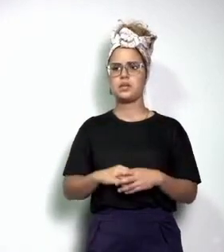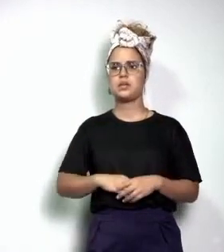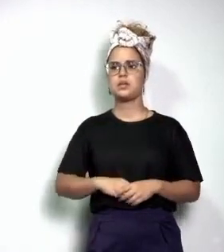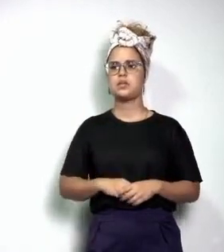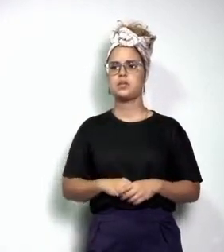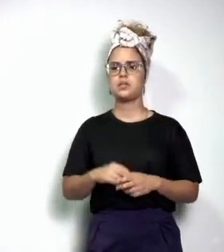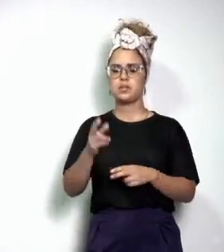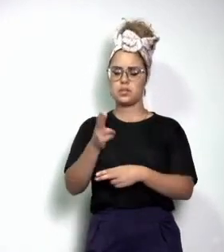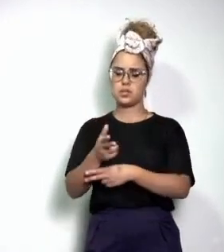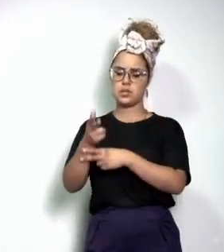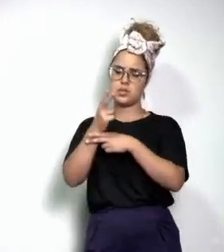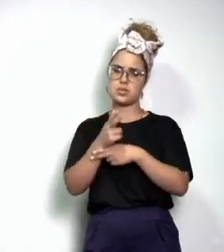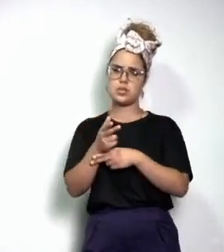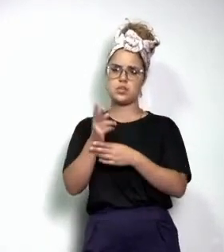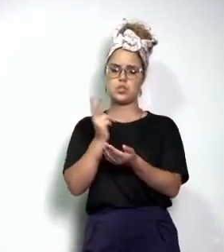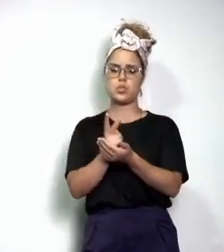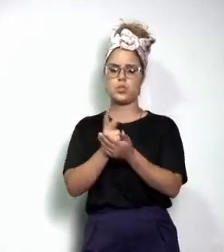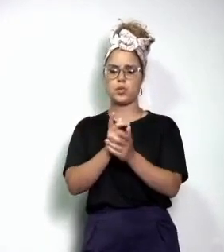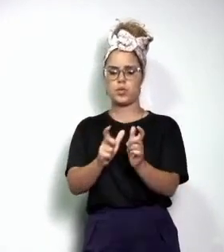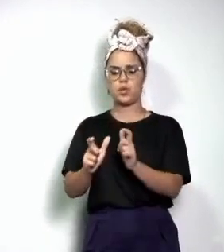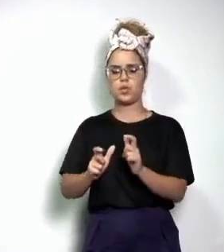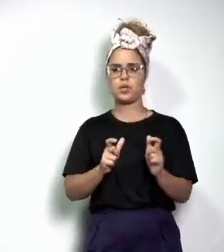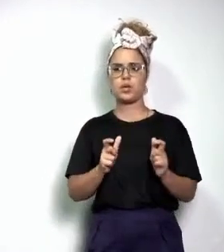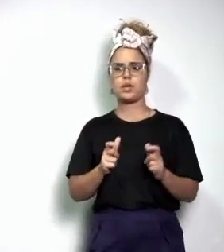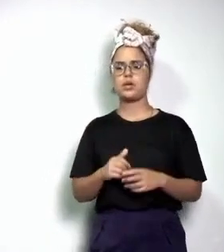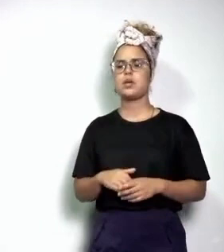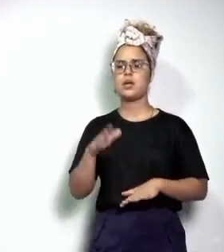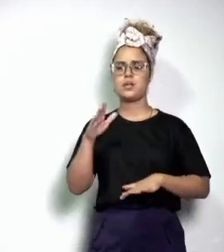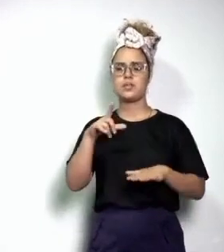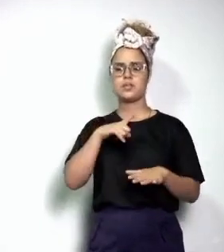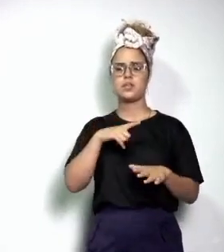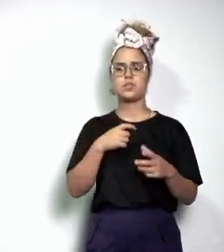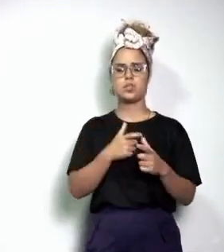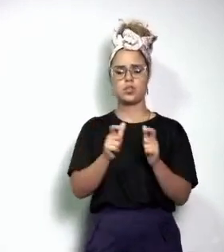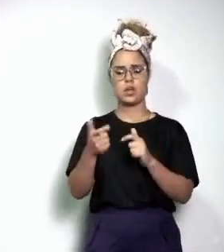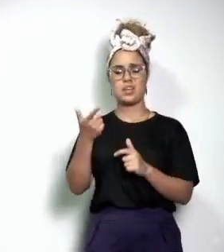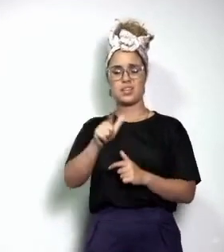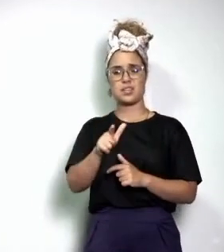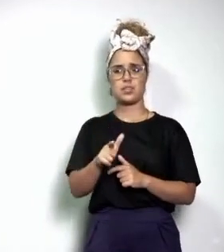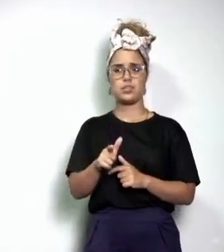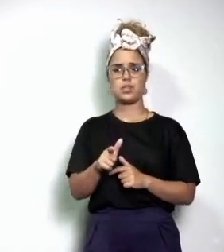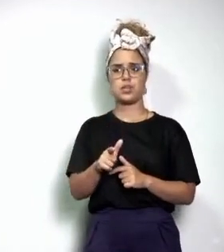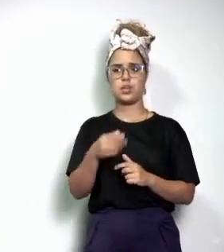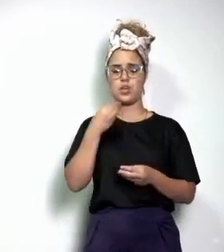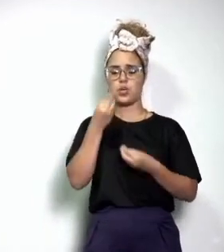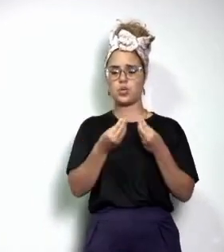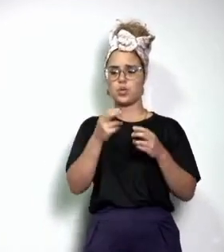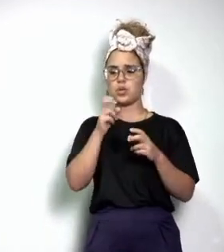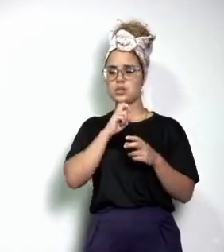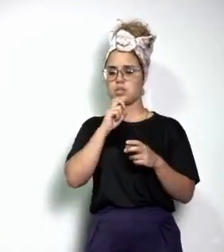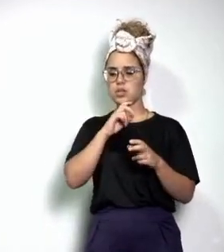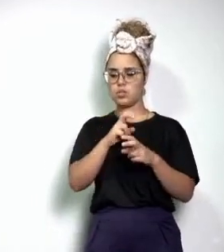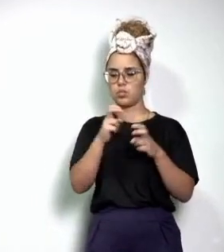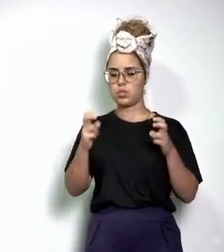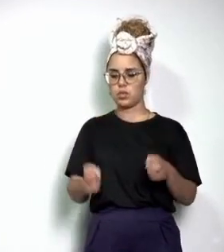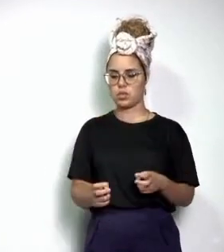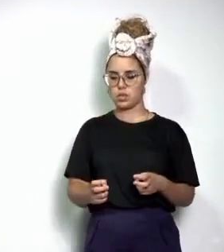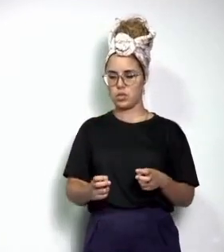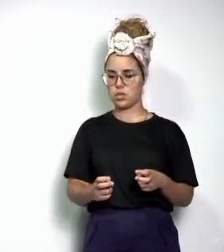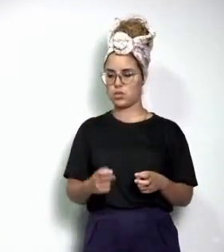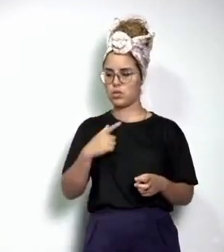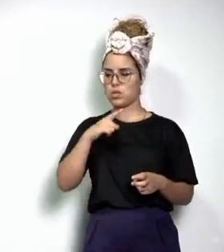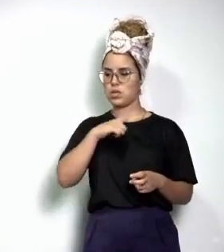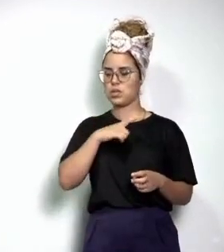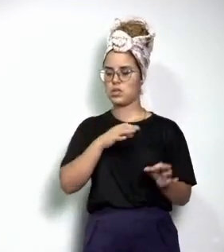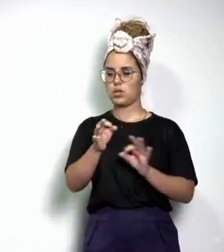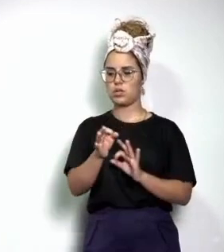de câmera mesmo no próprio set. Às vezes, a gente está em locações que a gente não tem um suporte, por exemplo, para isso daqui, para a gente